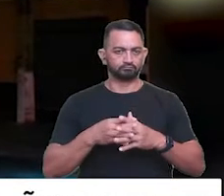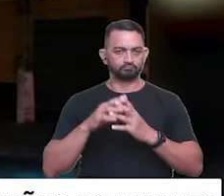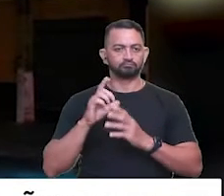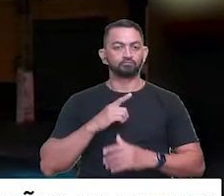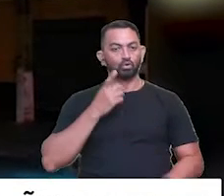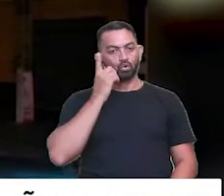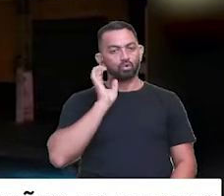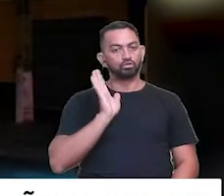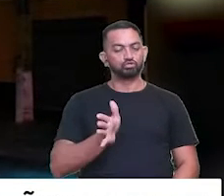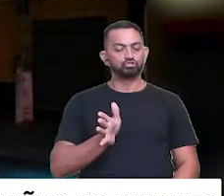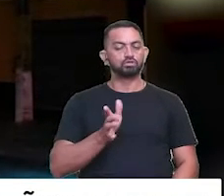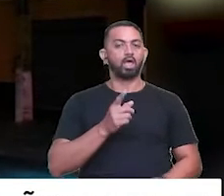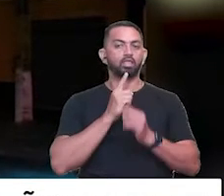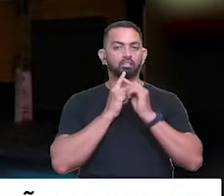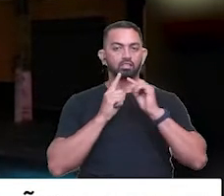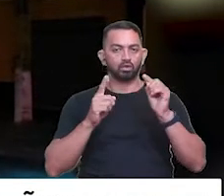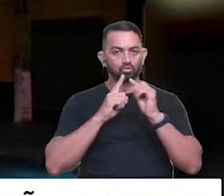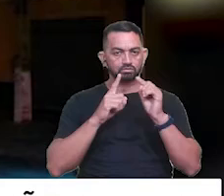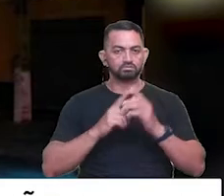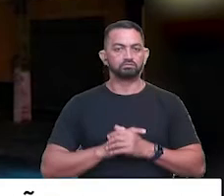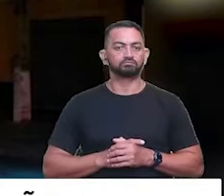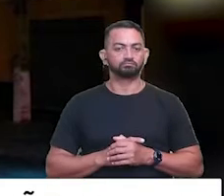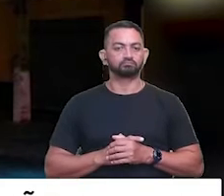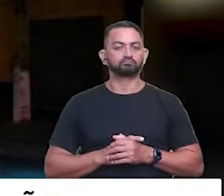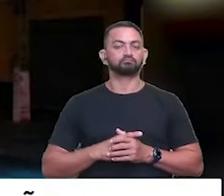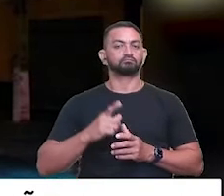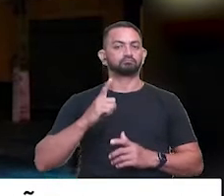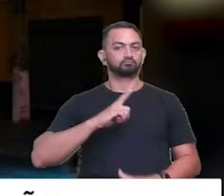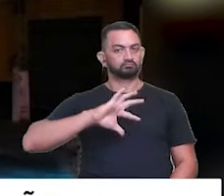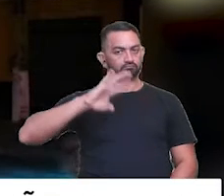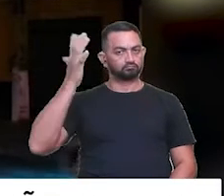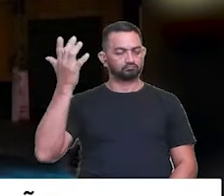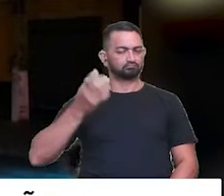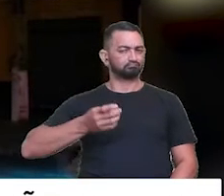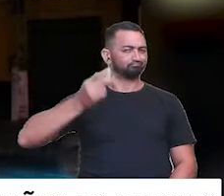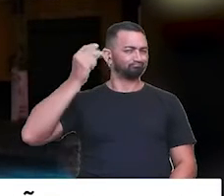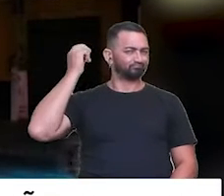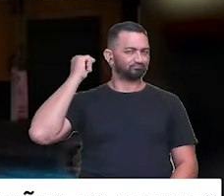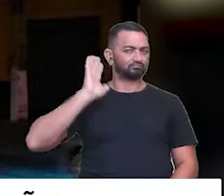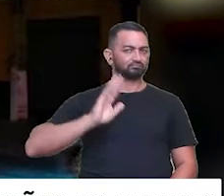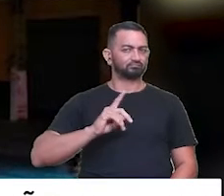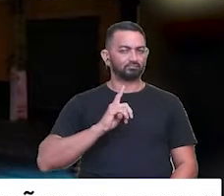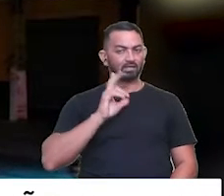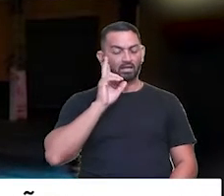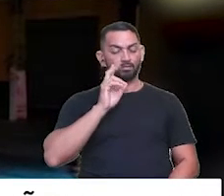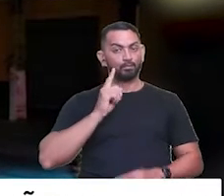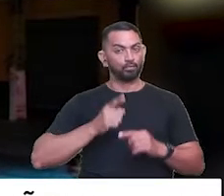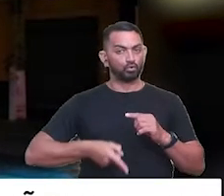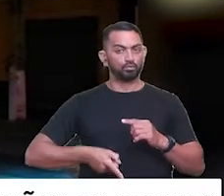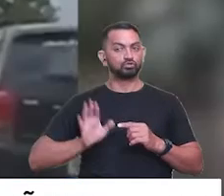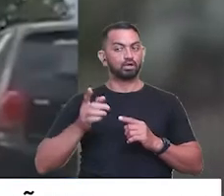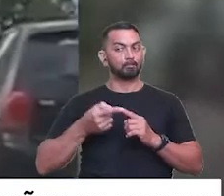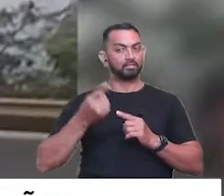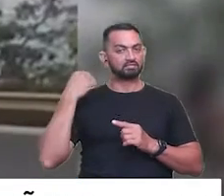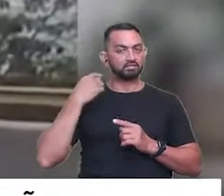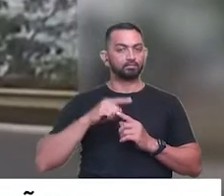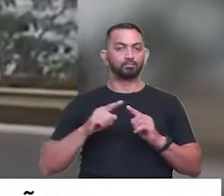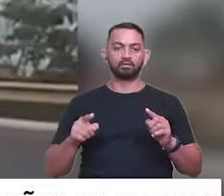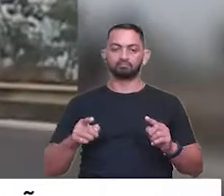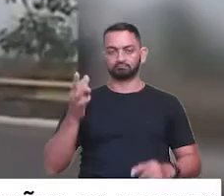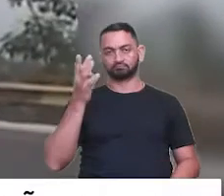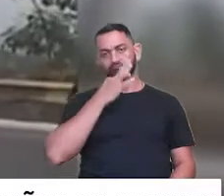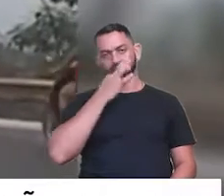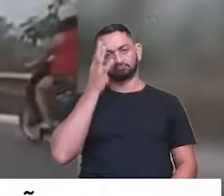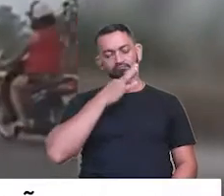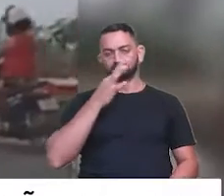na Valéria Pois é ontem a gente já recebeu denúncia né está acontecendo vários dias aí a gente lembra que foi proibido Já tem